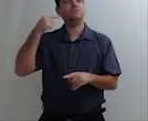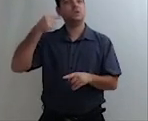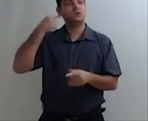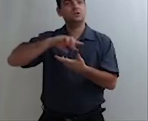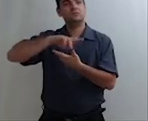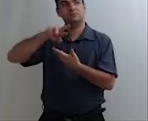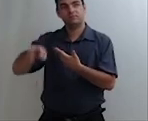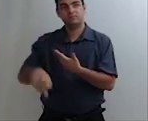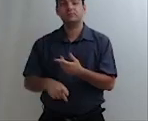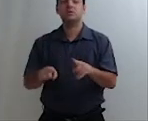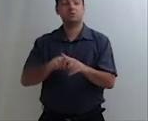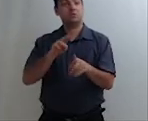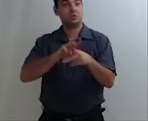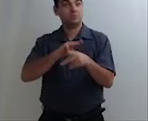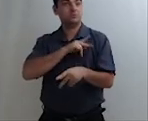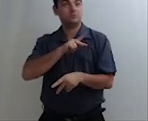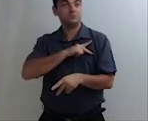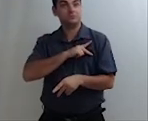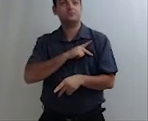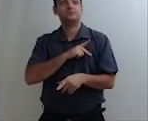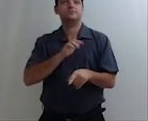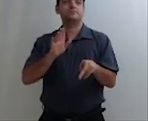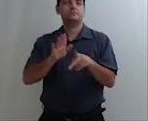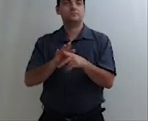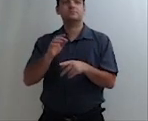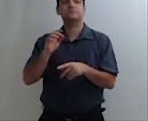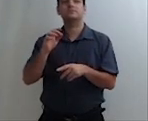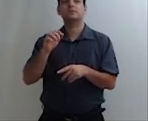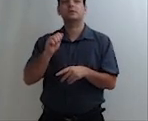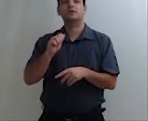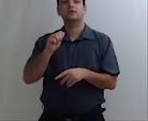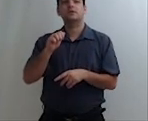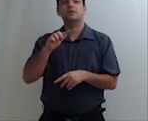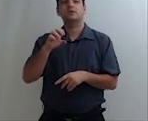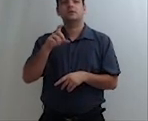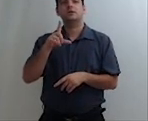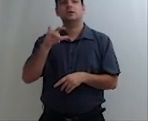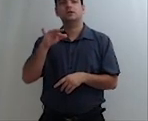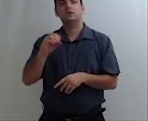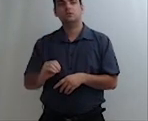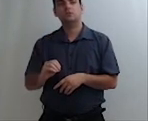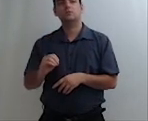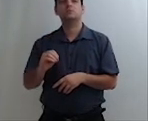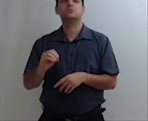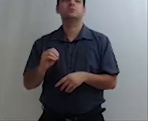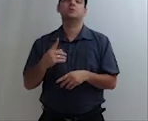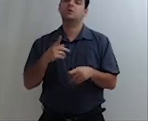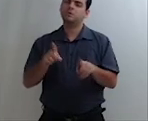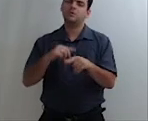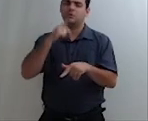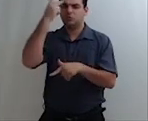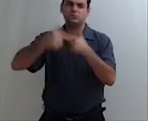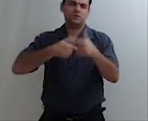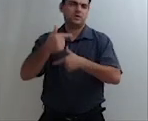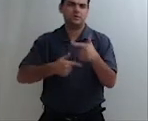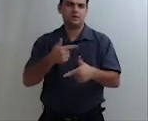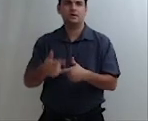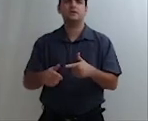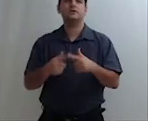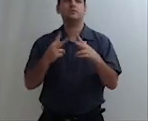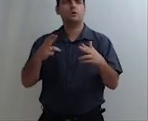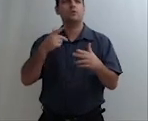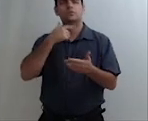representantes do Ministério Público Dr José adones Senor procurador geral nossos servidores na pessoa do Eliseu